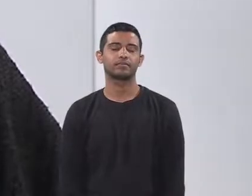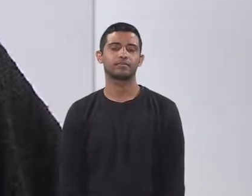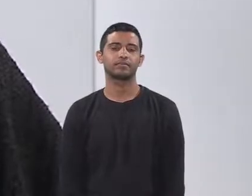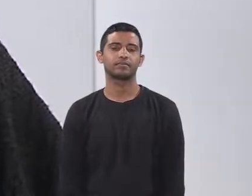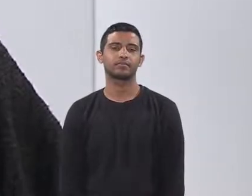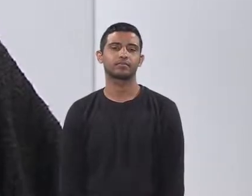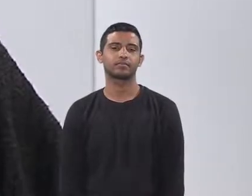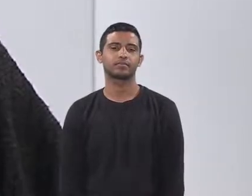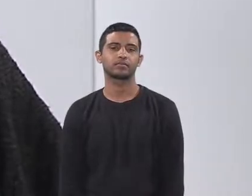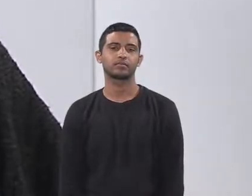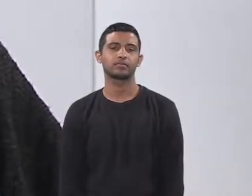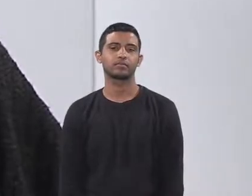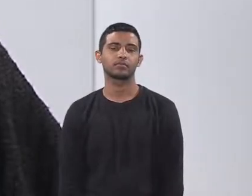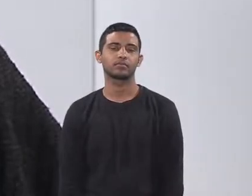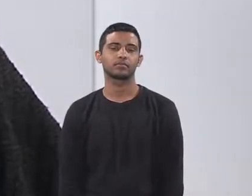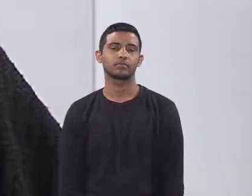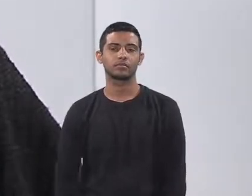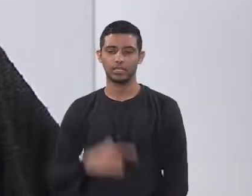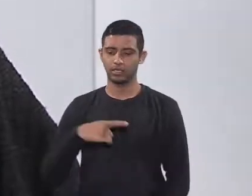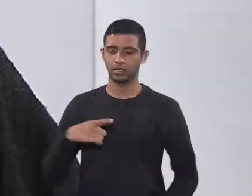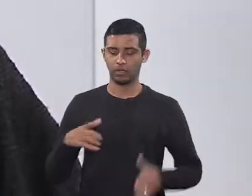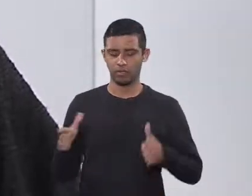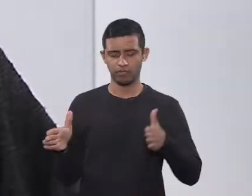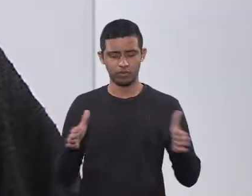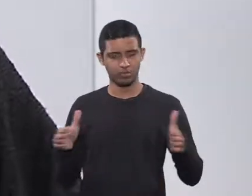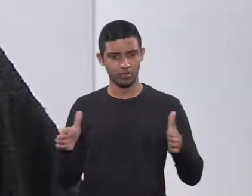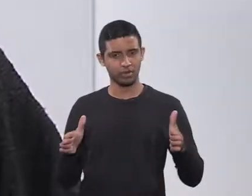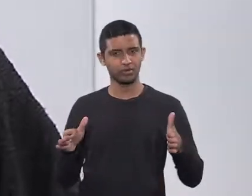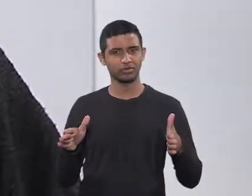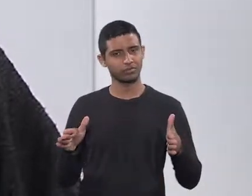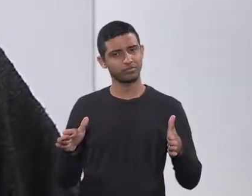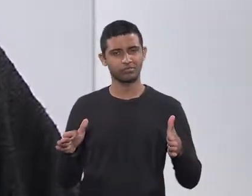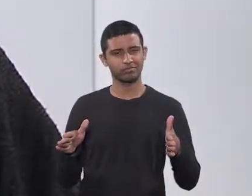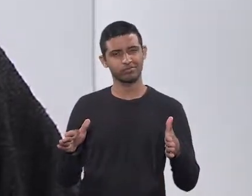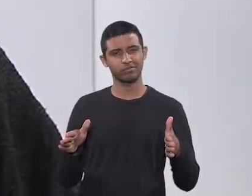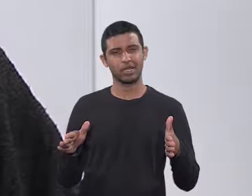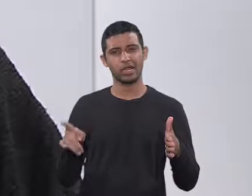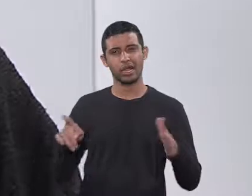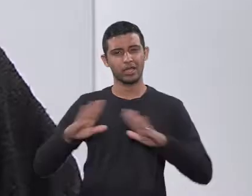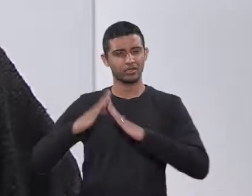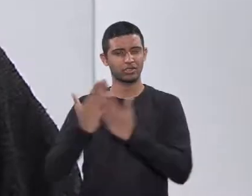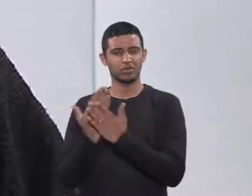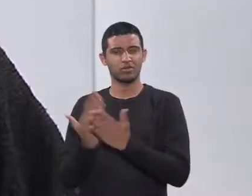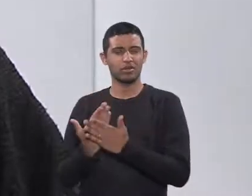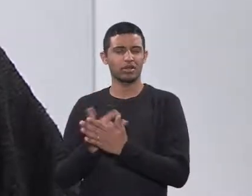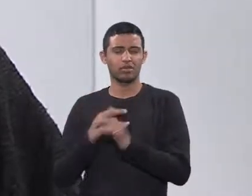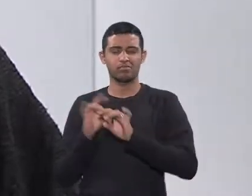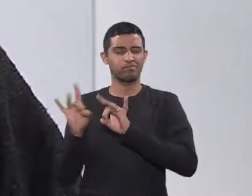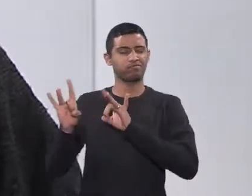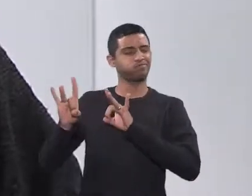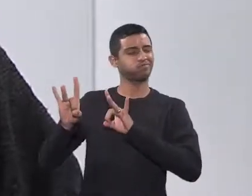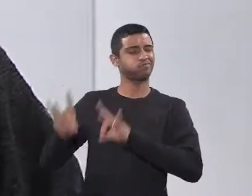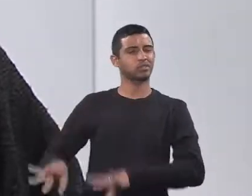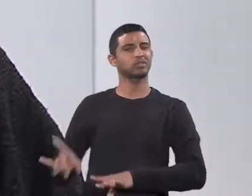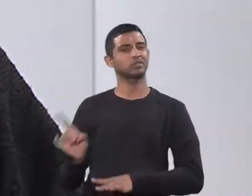período, e por conta das escolas ele não queria deixar, porque aí